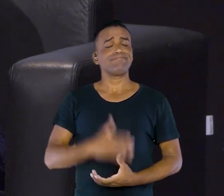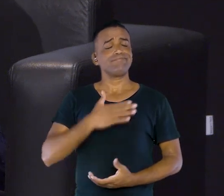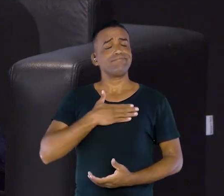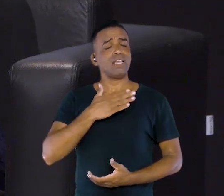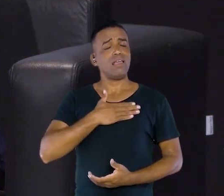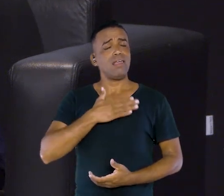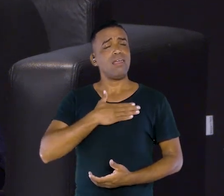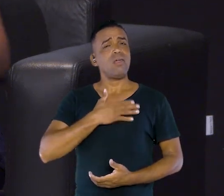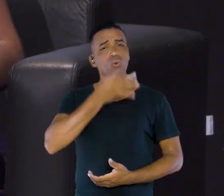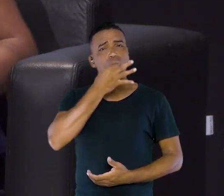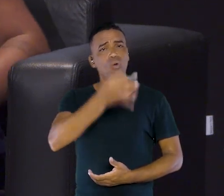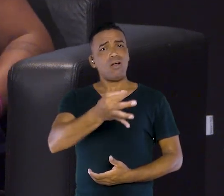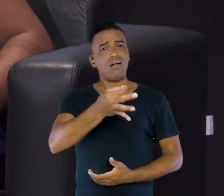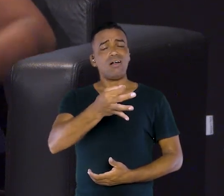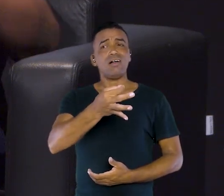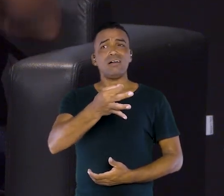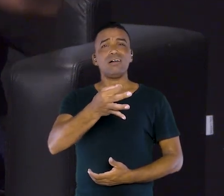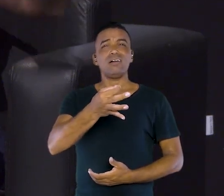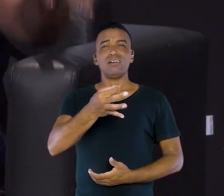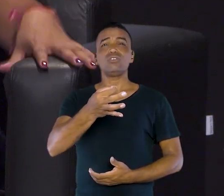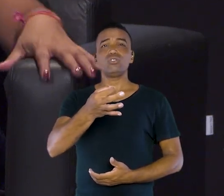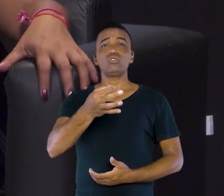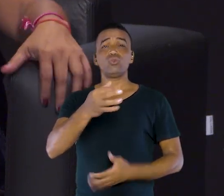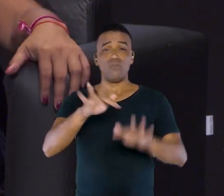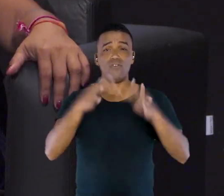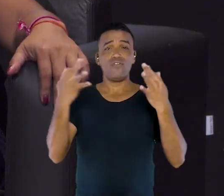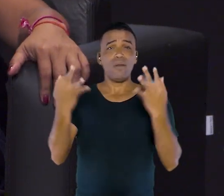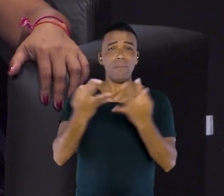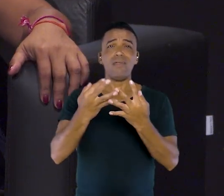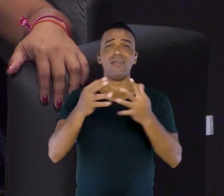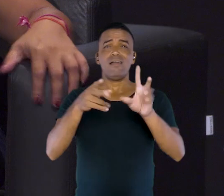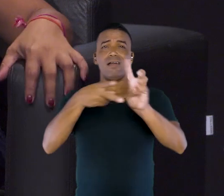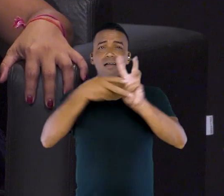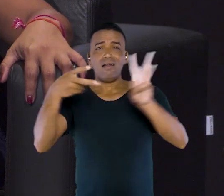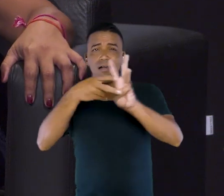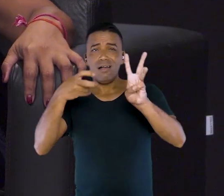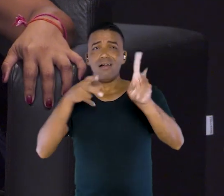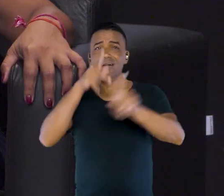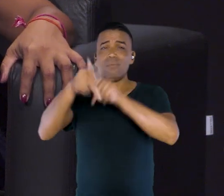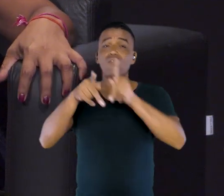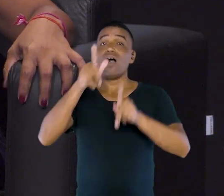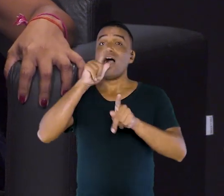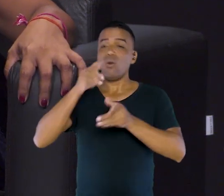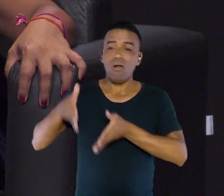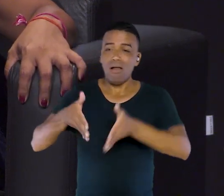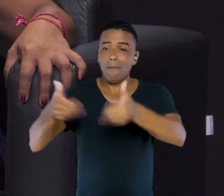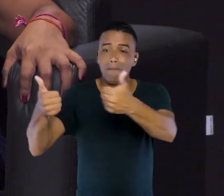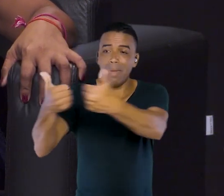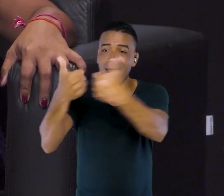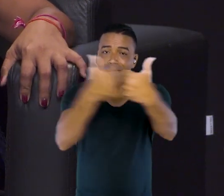Eu acho que os parentes ribeirinhos foram mais afetados, né?